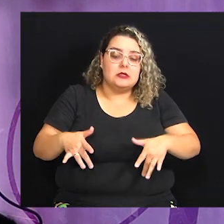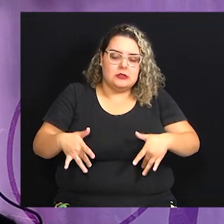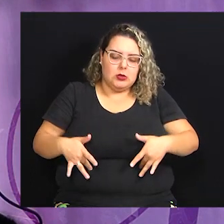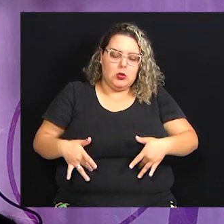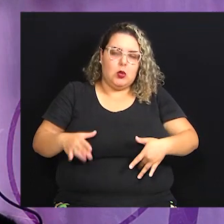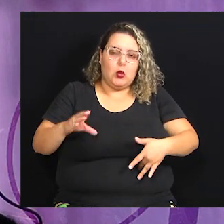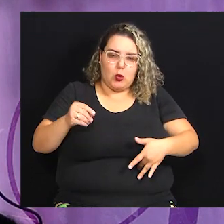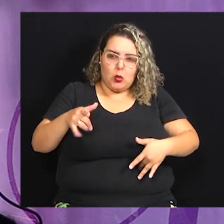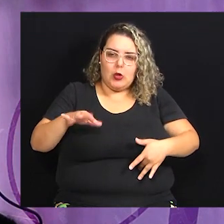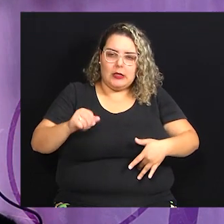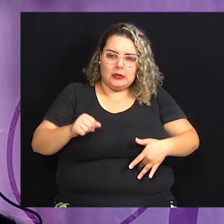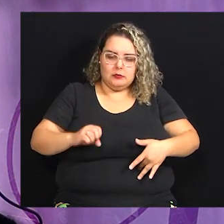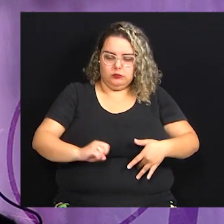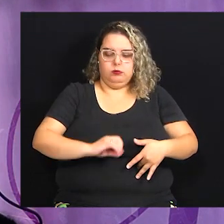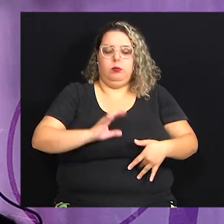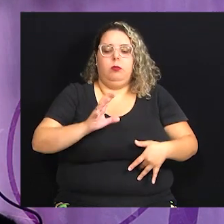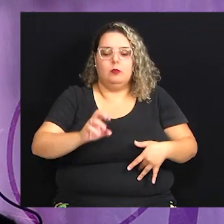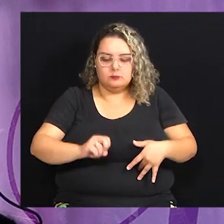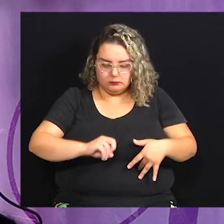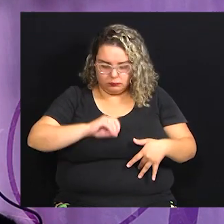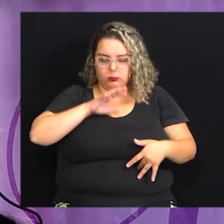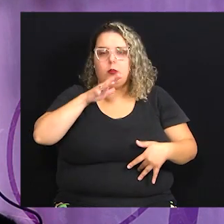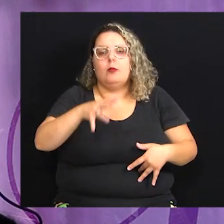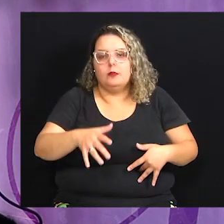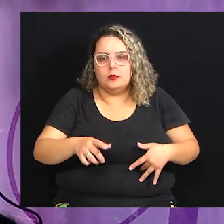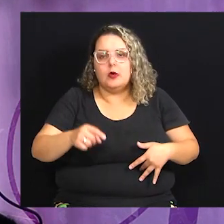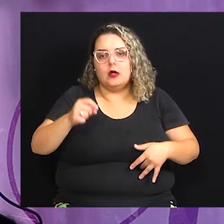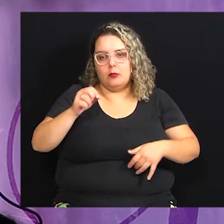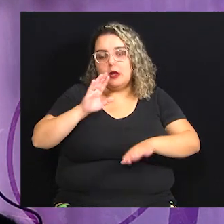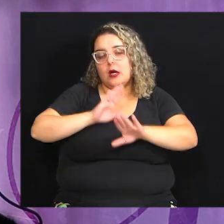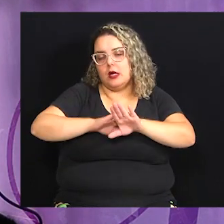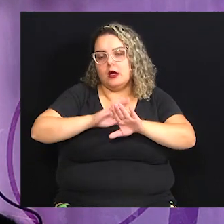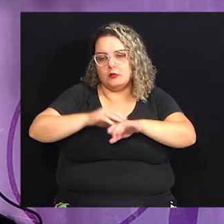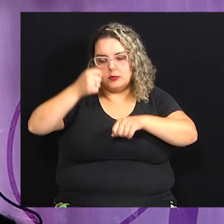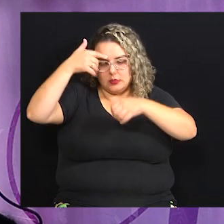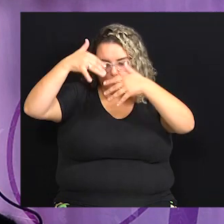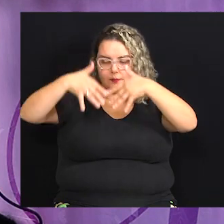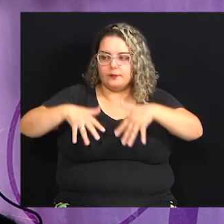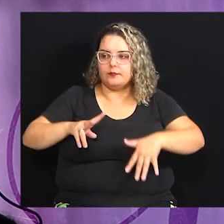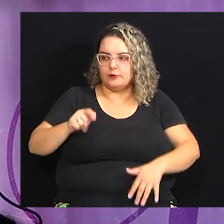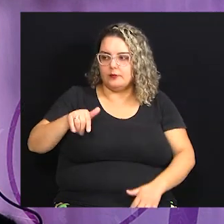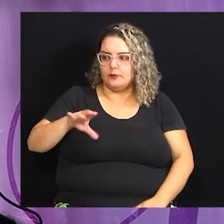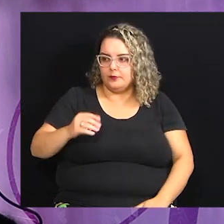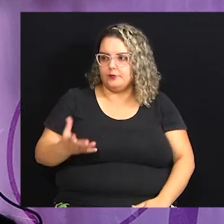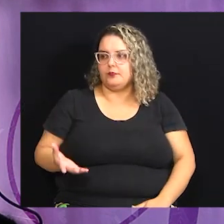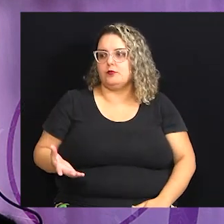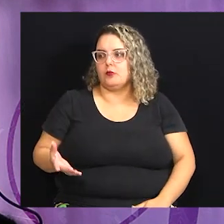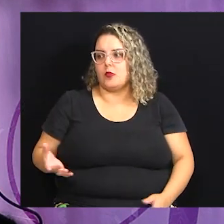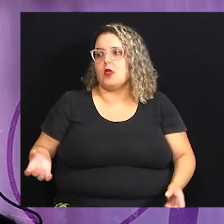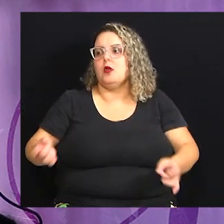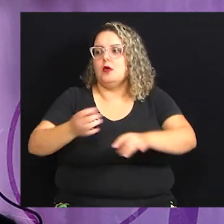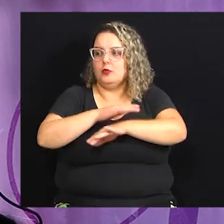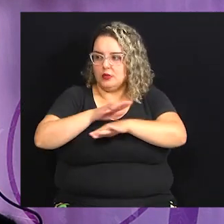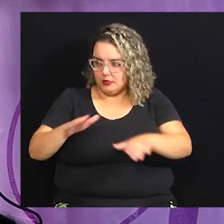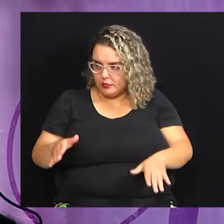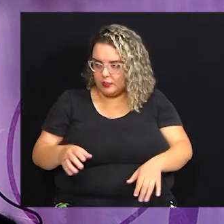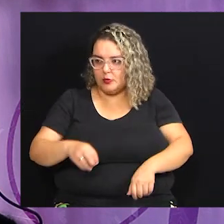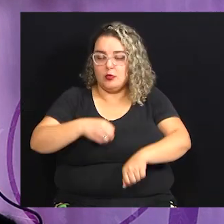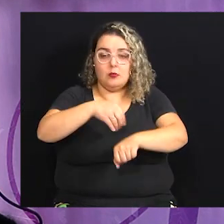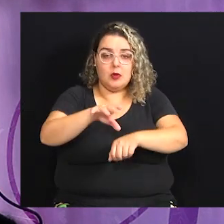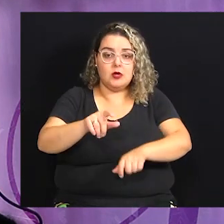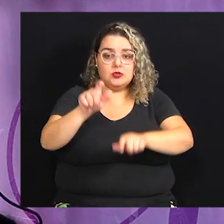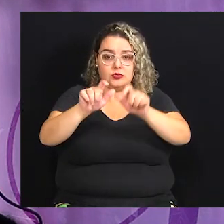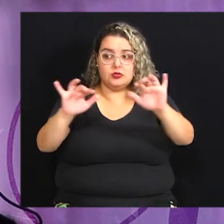dá ânsia de vômito, é uma resposta à dor, é uma ativação do nervo vago mesmo. Doutor, vamos encerrar deixando uma dica